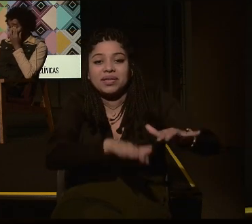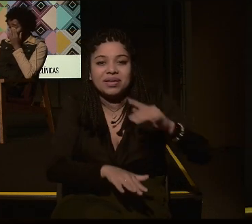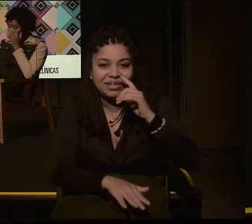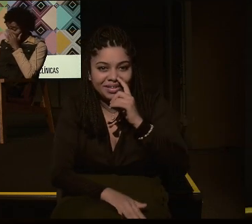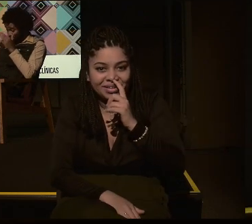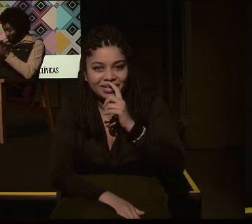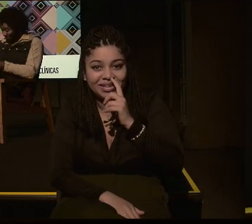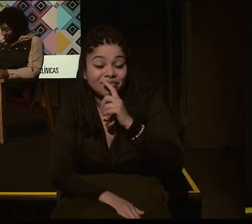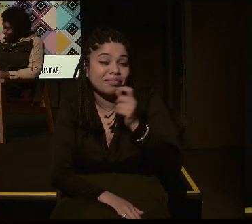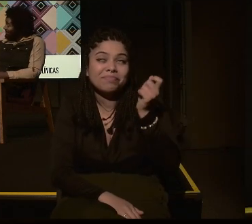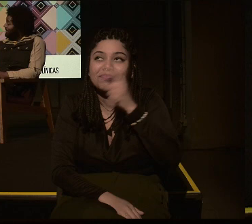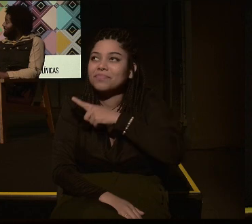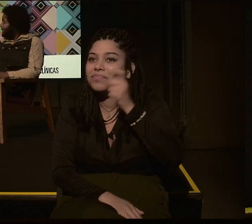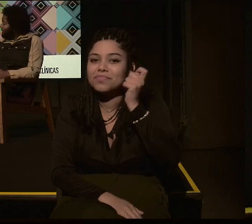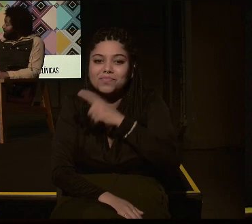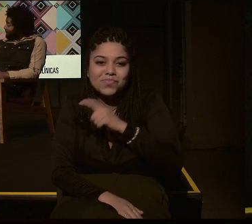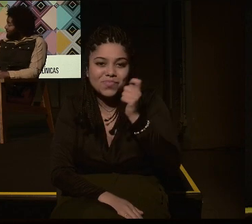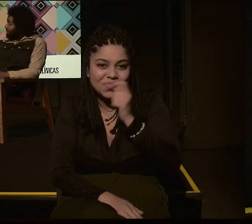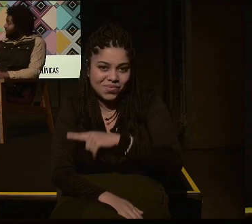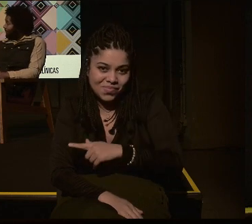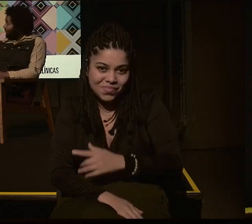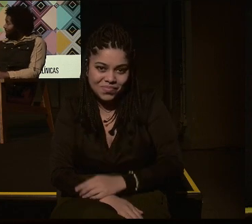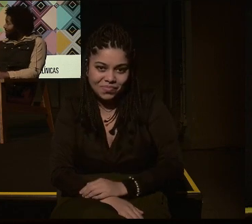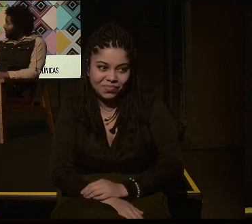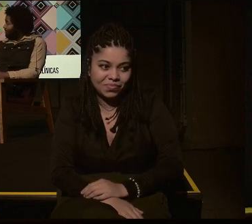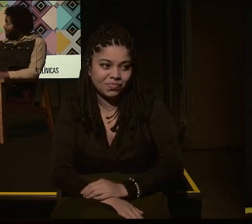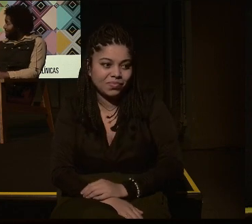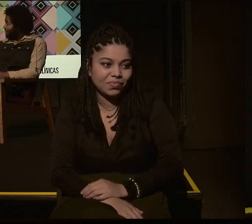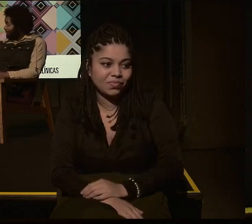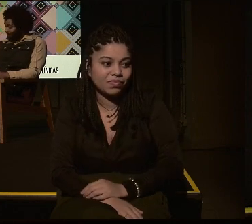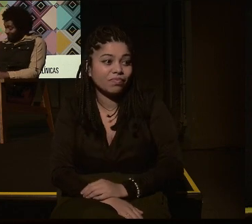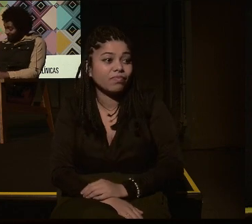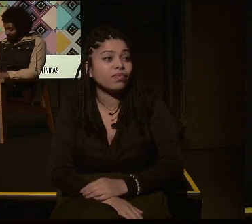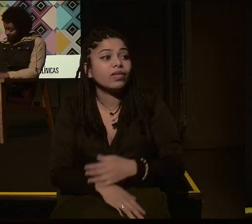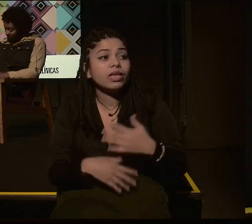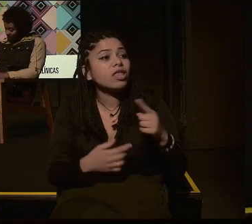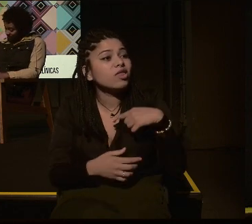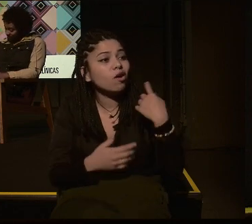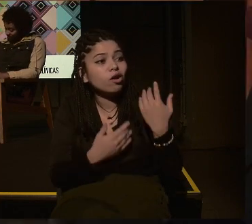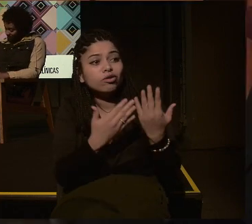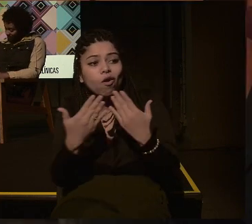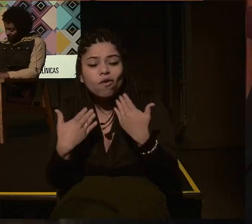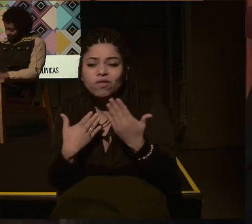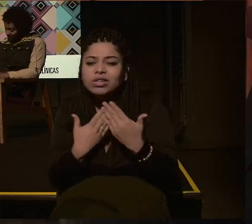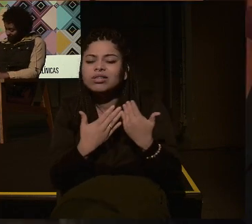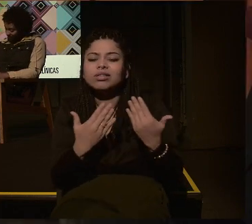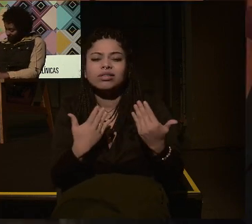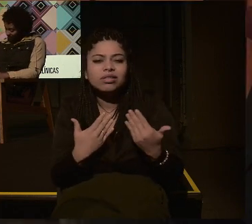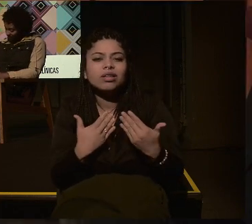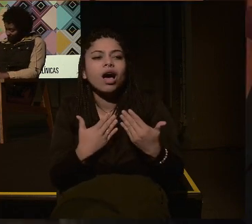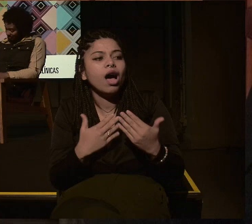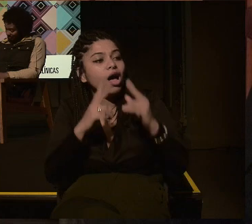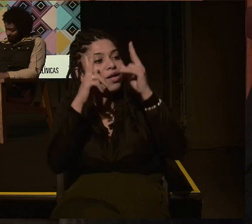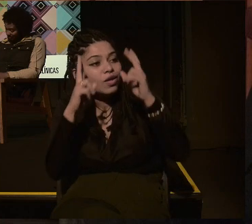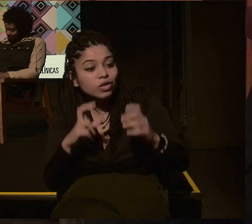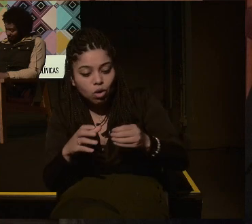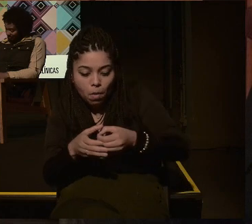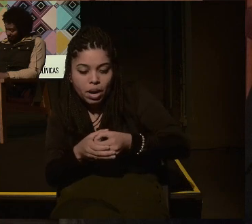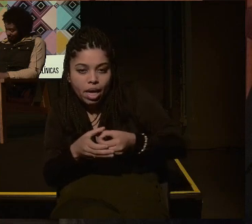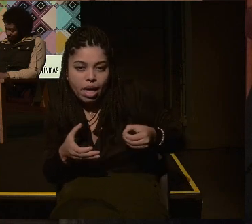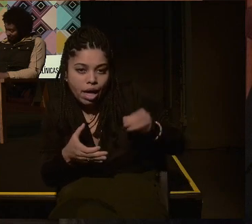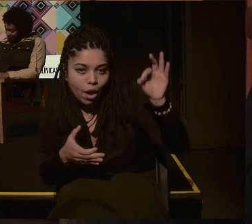estava uma coisa que não ia adiantar. Assim. E a gente começou a conversar lá sobre as costas raciais